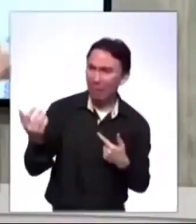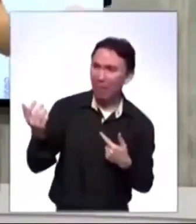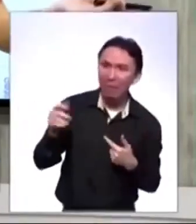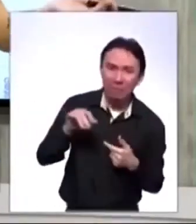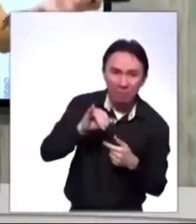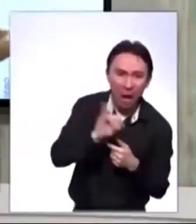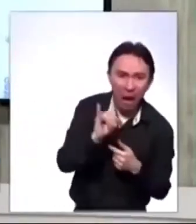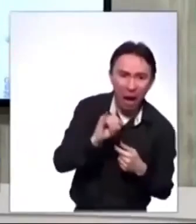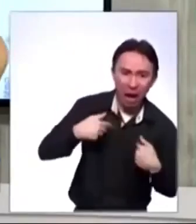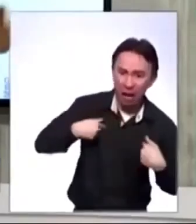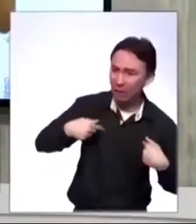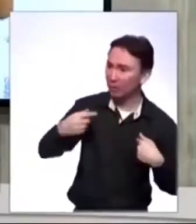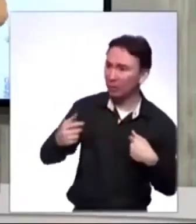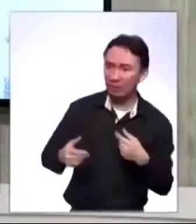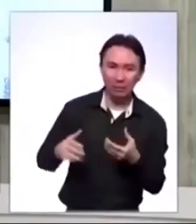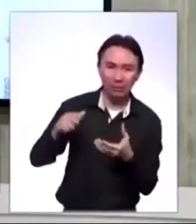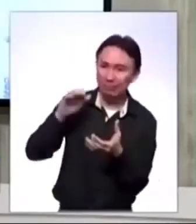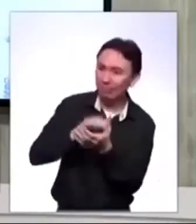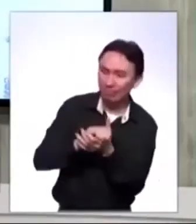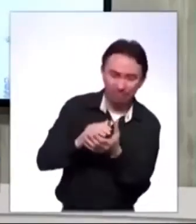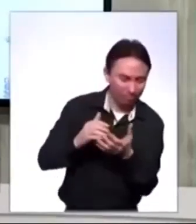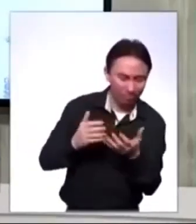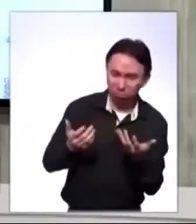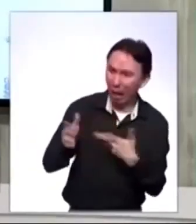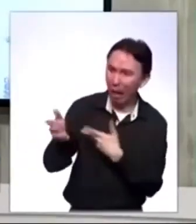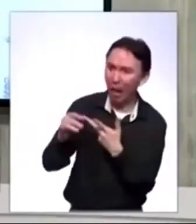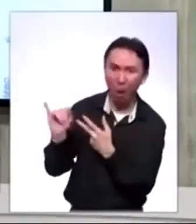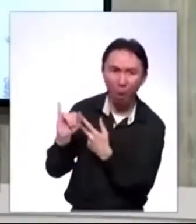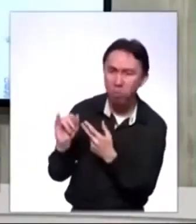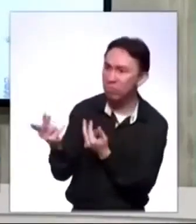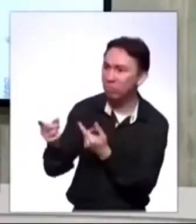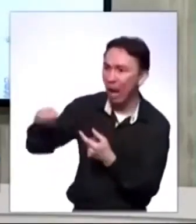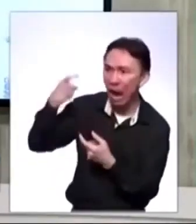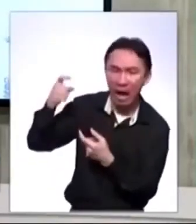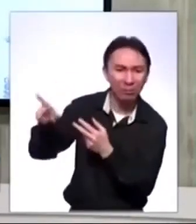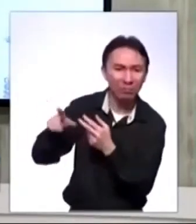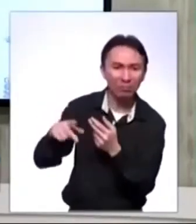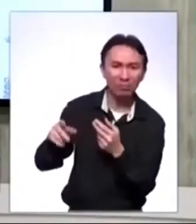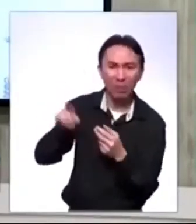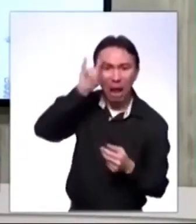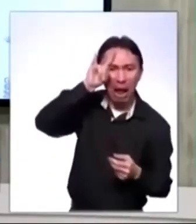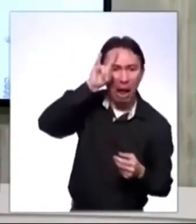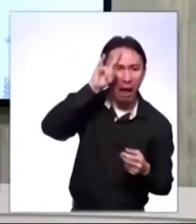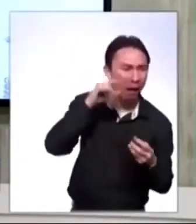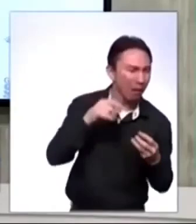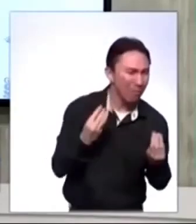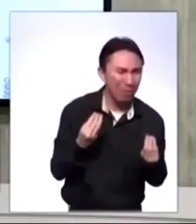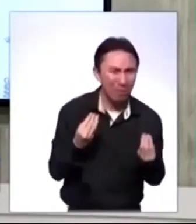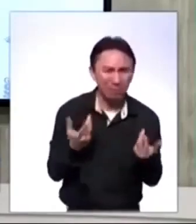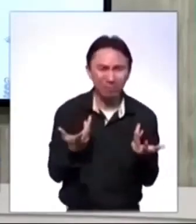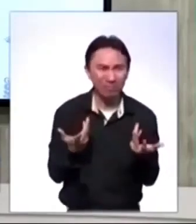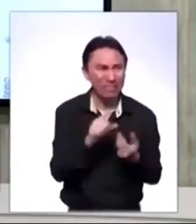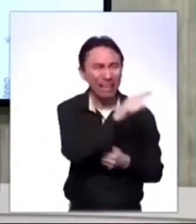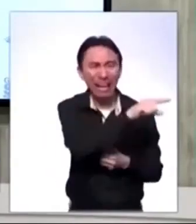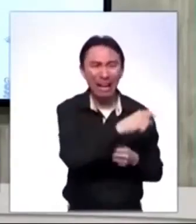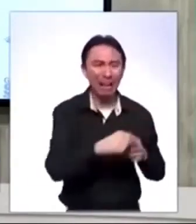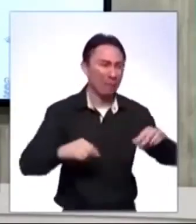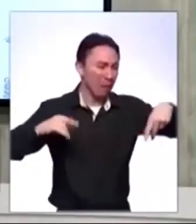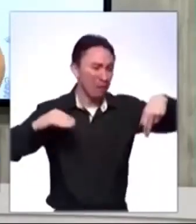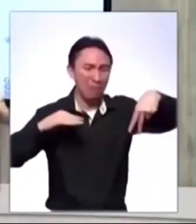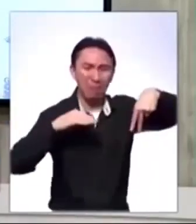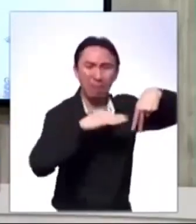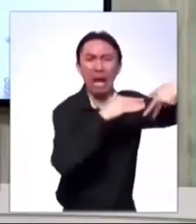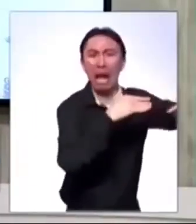né, amante. E aí, quando começa a gente ter essa informação, fica uma dúvida. Será que foi um atropelamento sem querer? Ou será que foi um